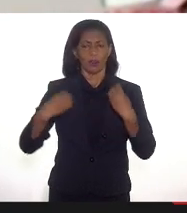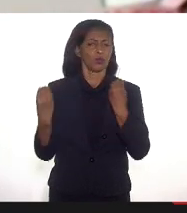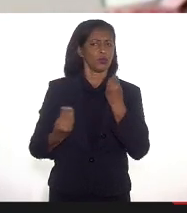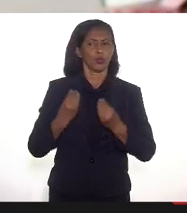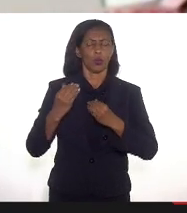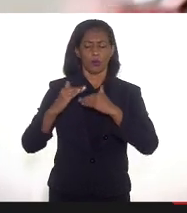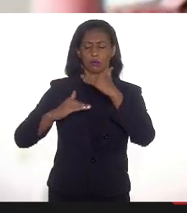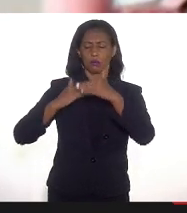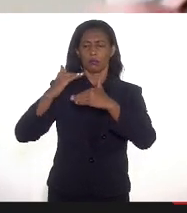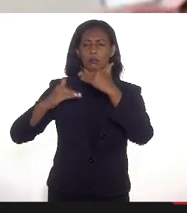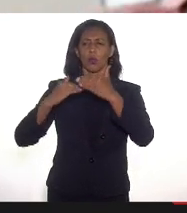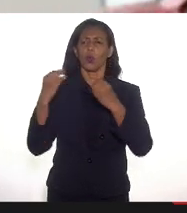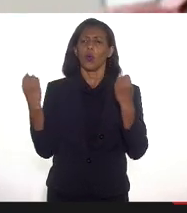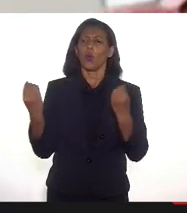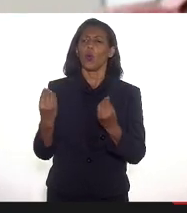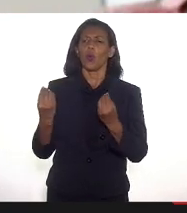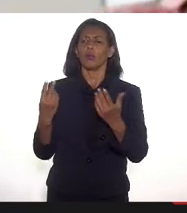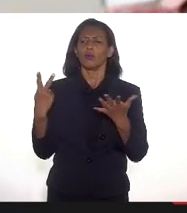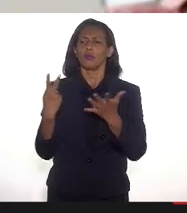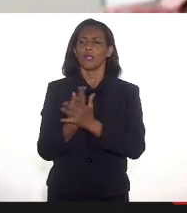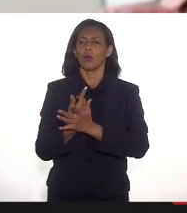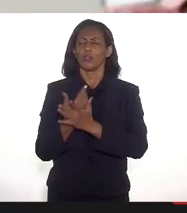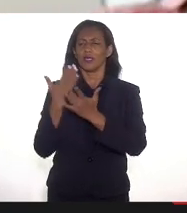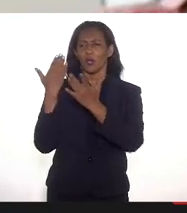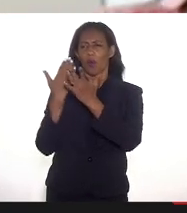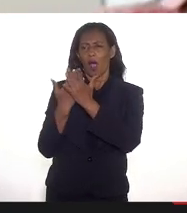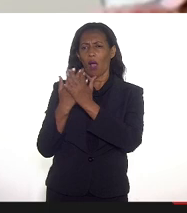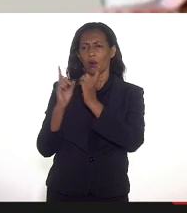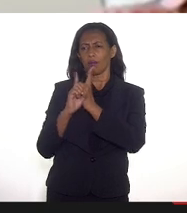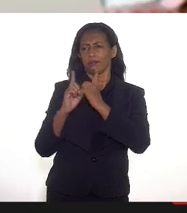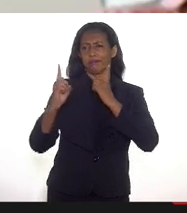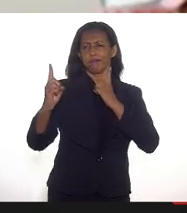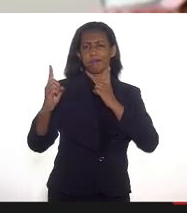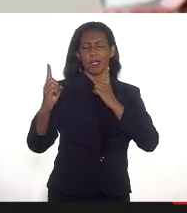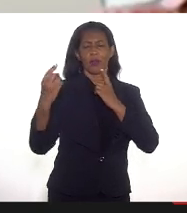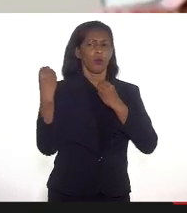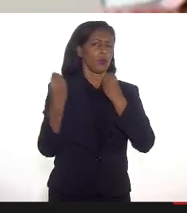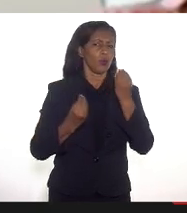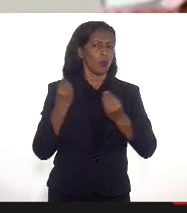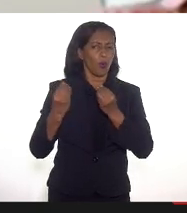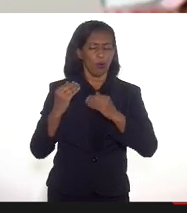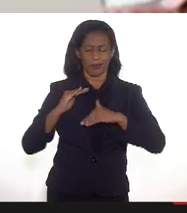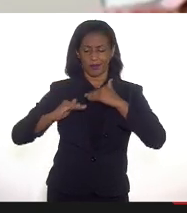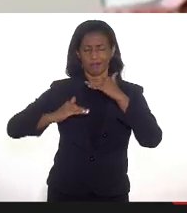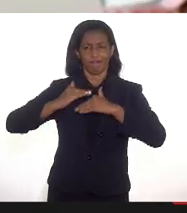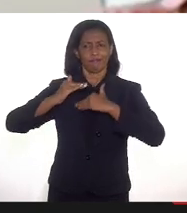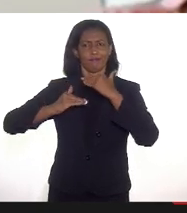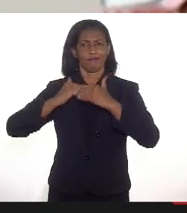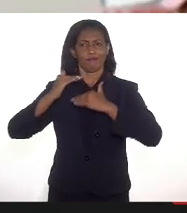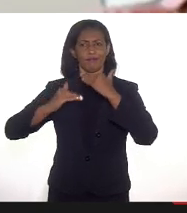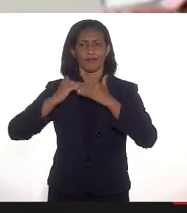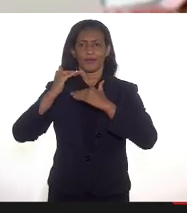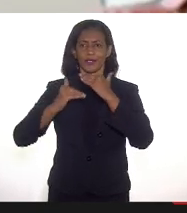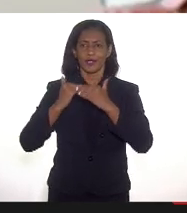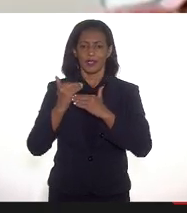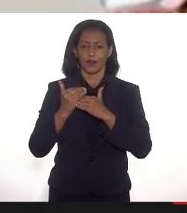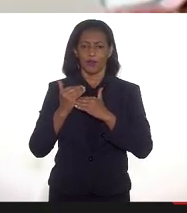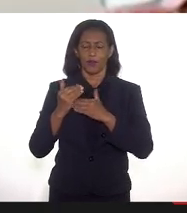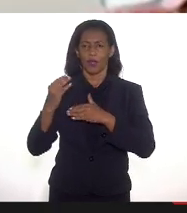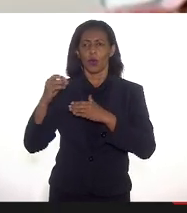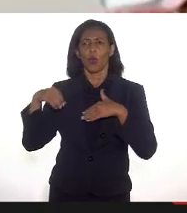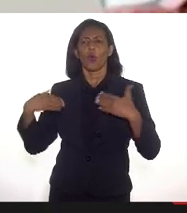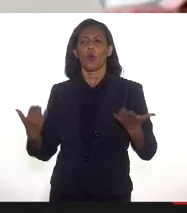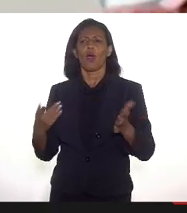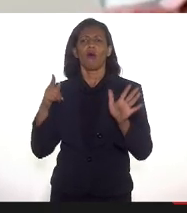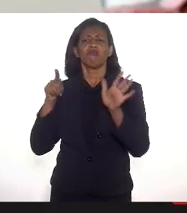ensino remoto, que mecanismos de inclusão digital estão sendo desenvolvidos, se está sendo desenvolvido algum, qual é a